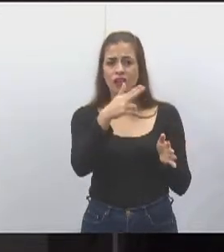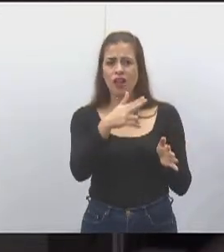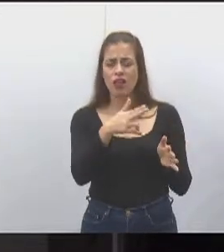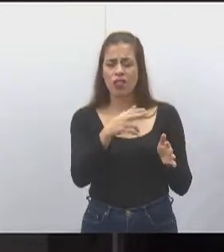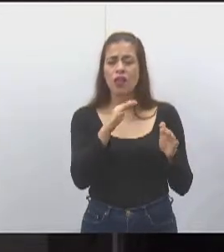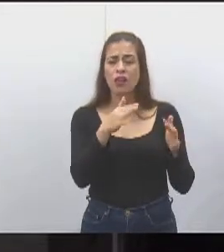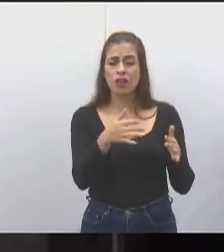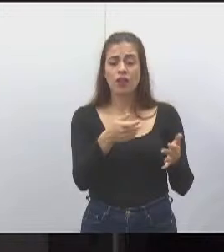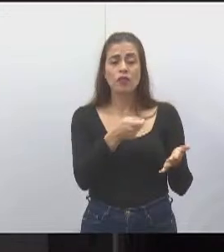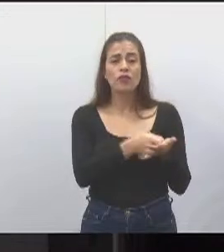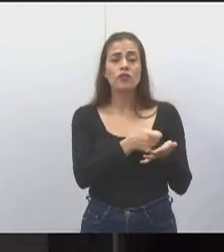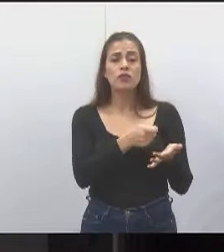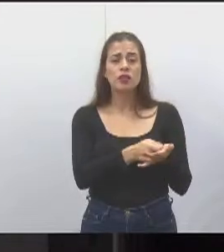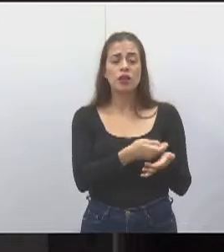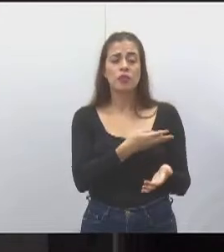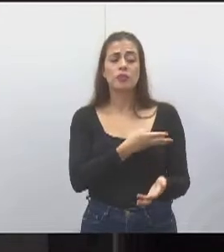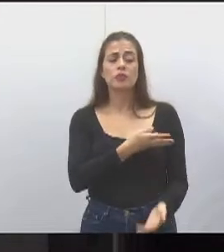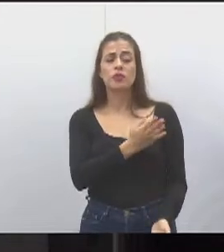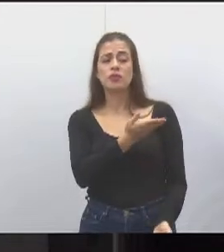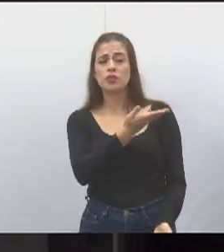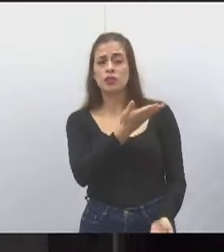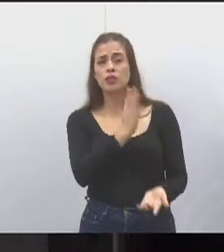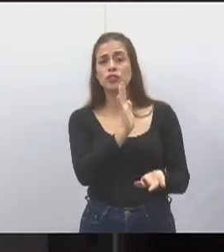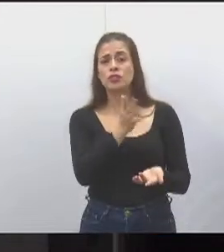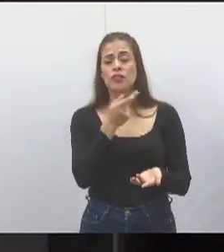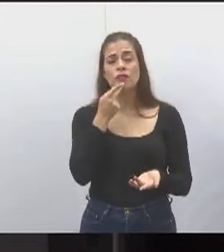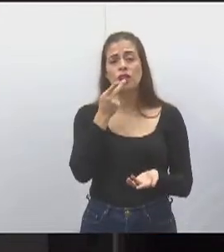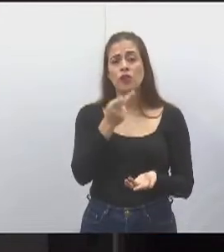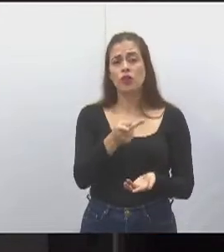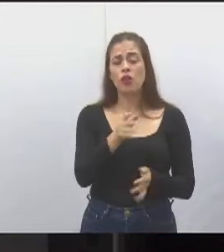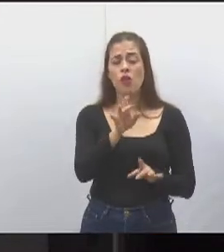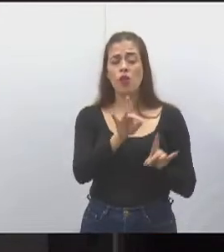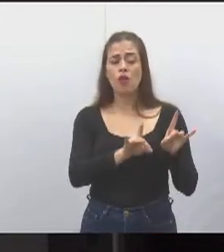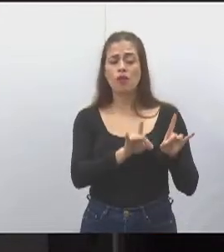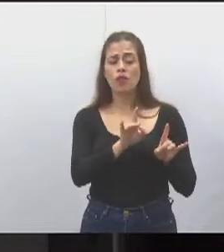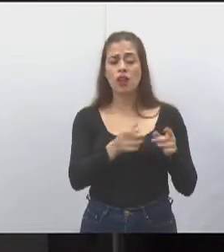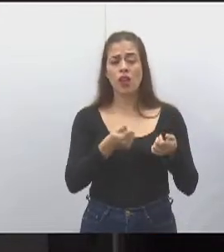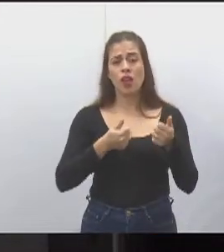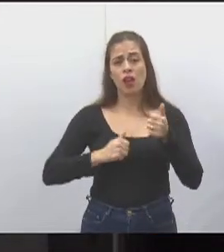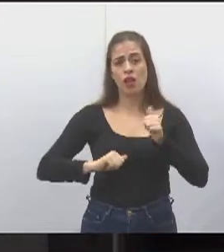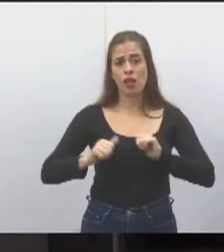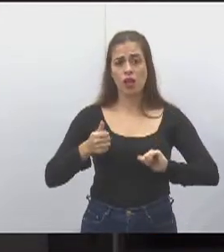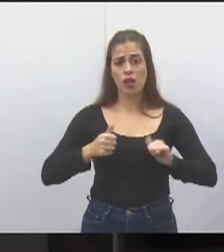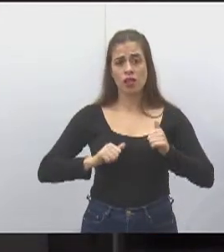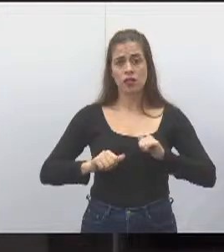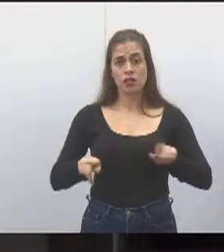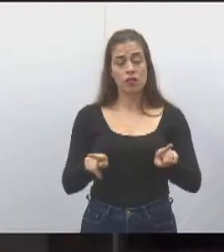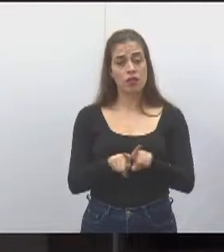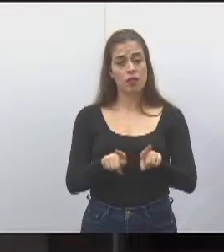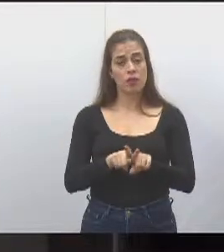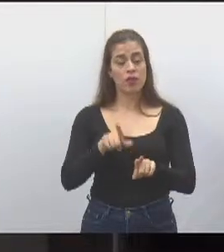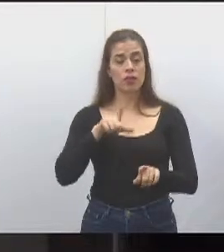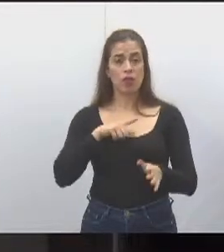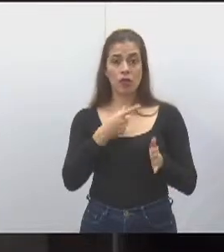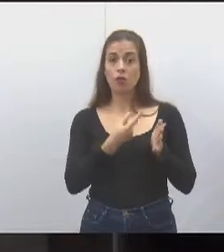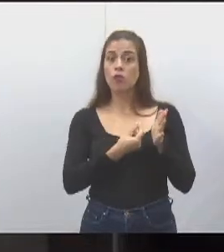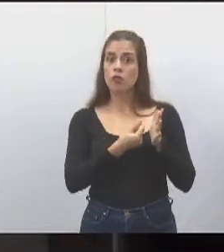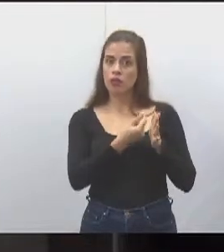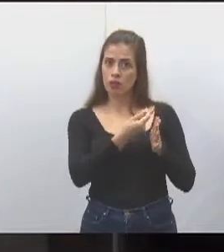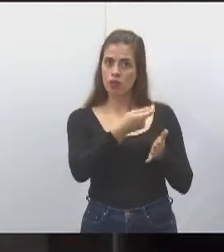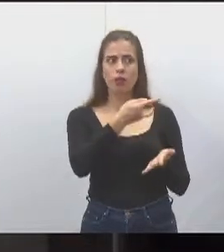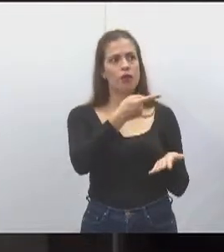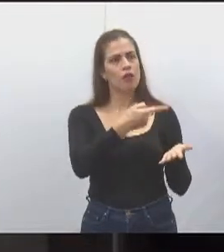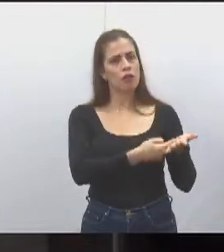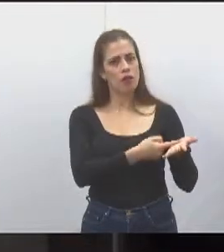que o colega já falou, que oficineiros e artistas também têm o seu orçamento comprometido